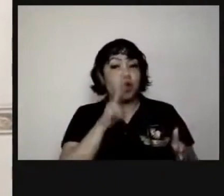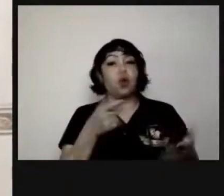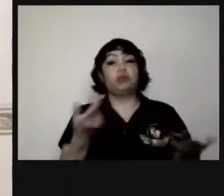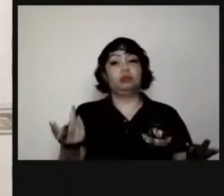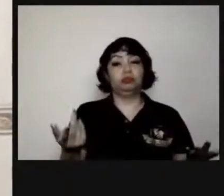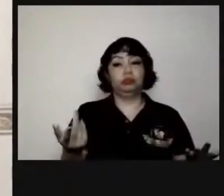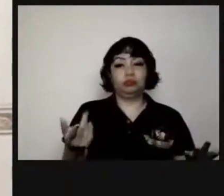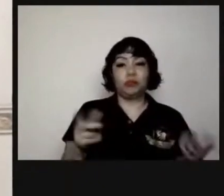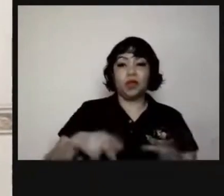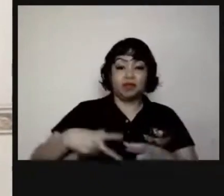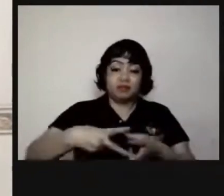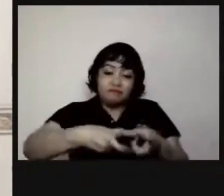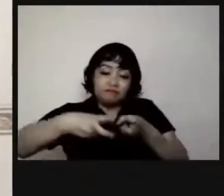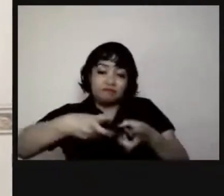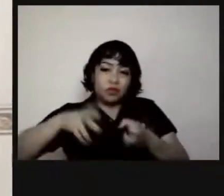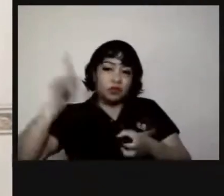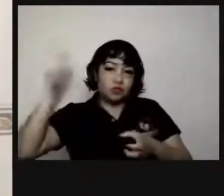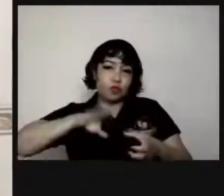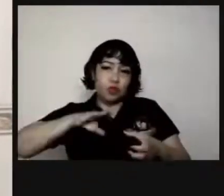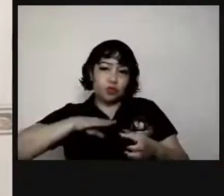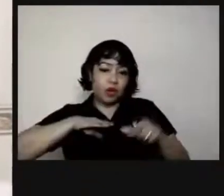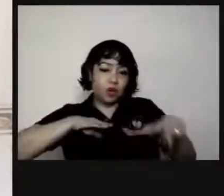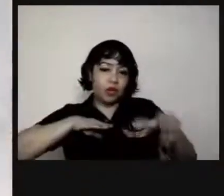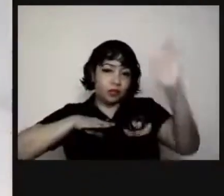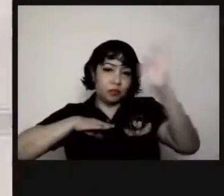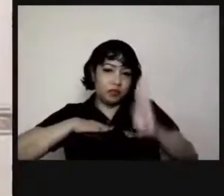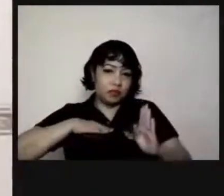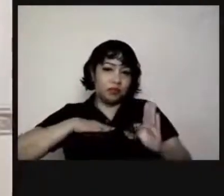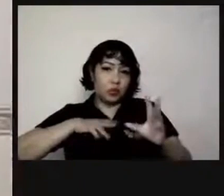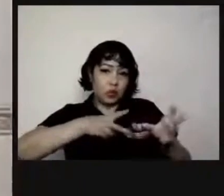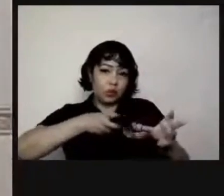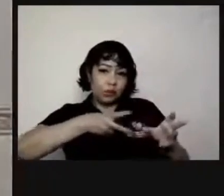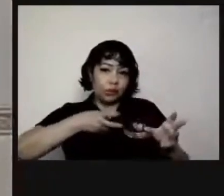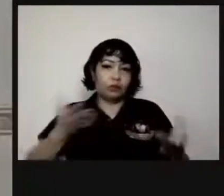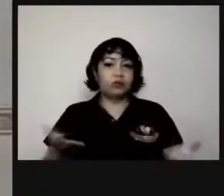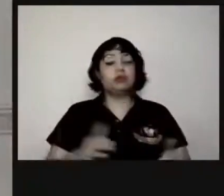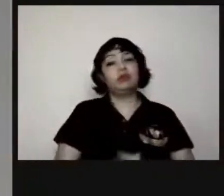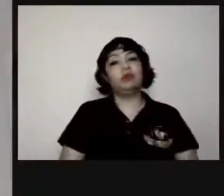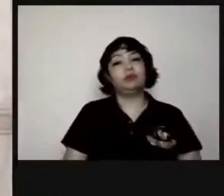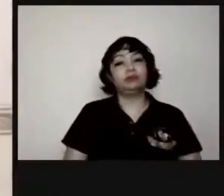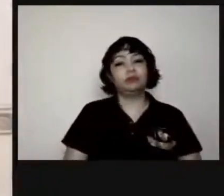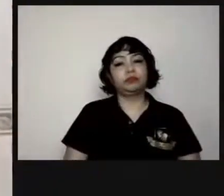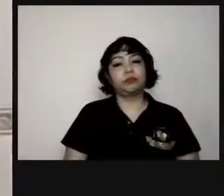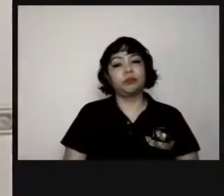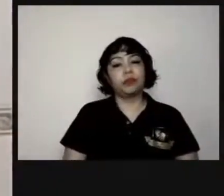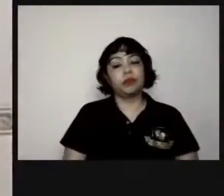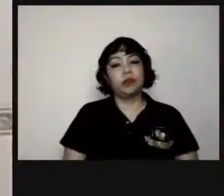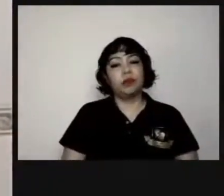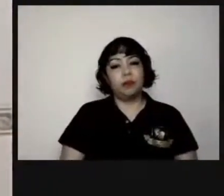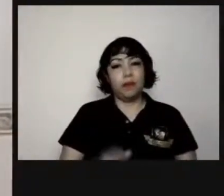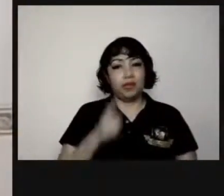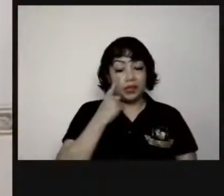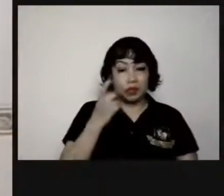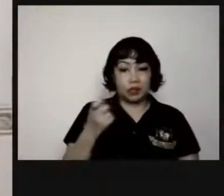falar dessa exploração e tudo mais. Mas eu achei interessante a parte que ele fala também da